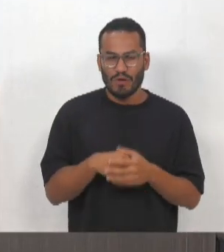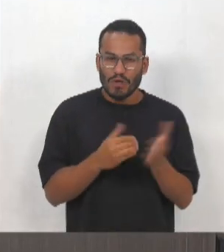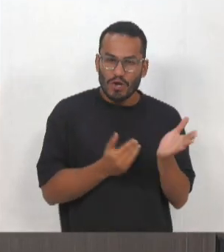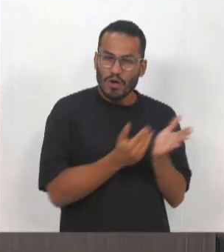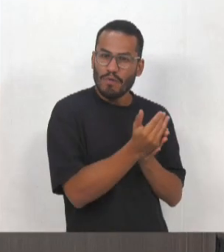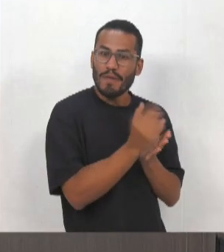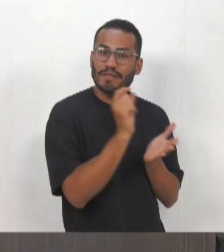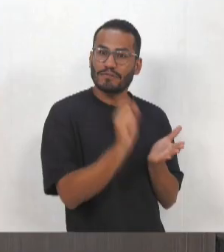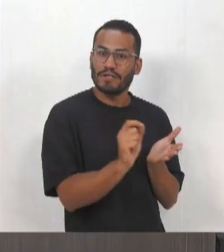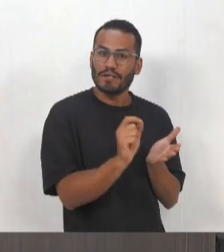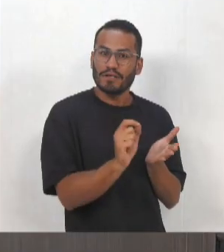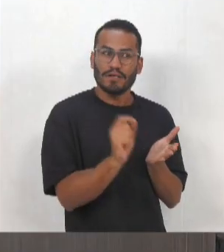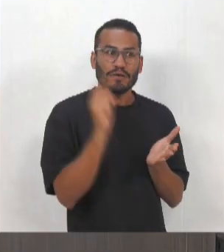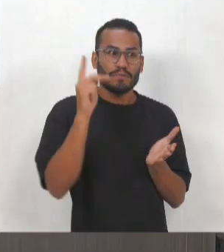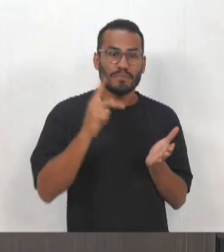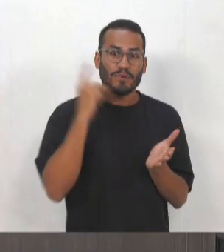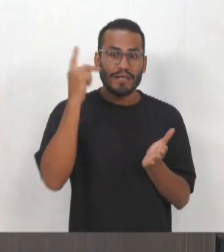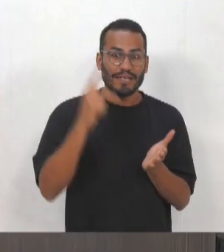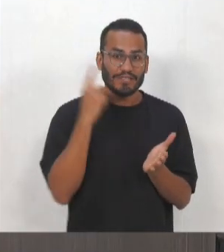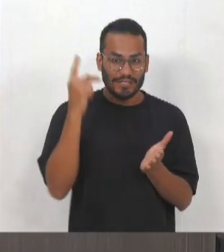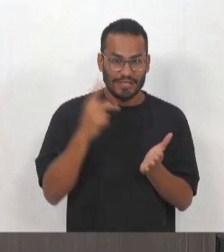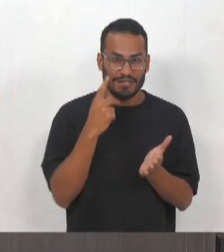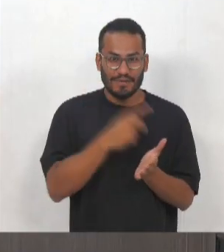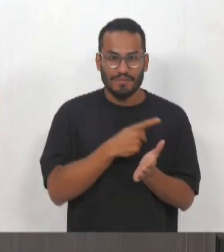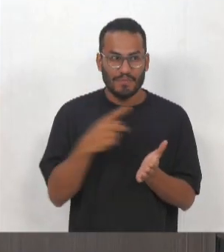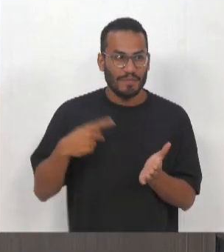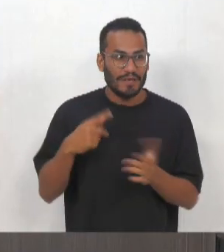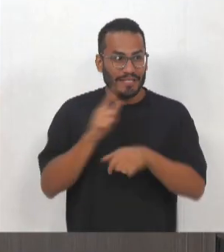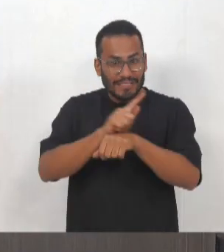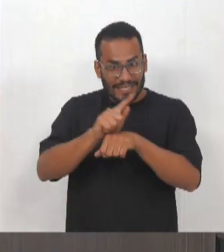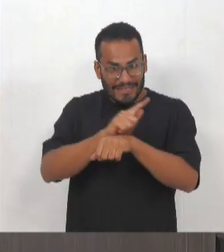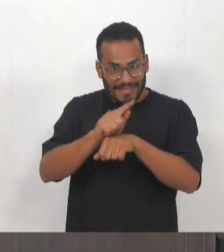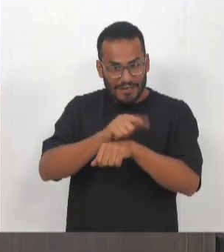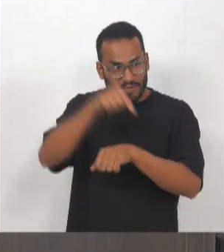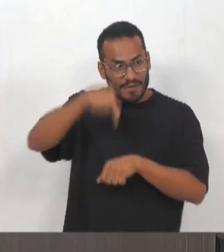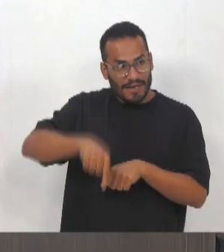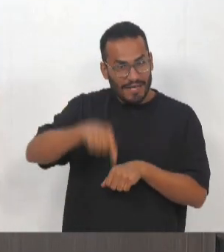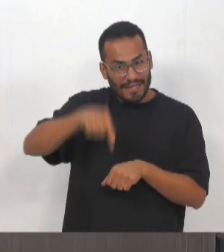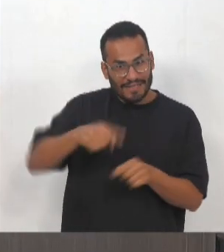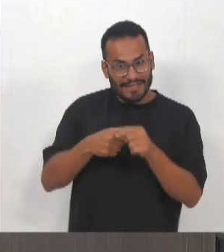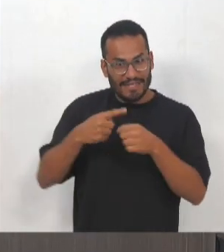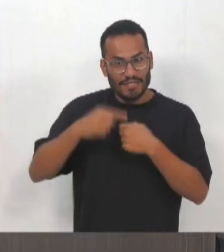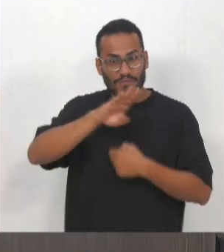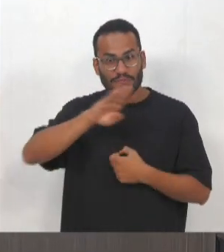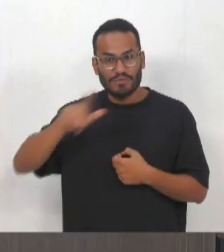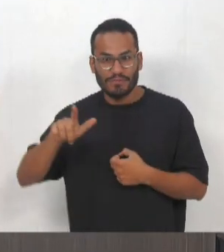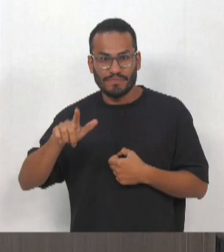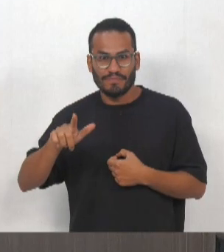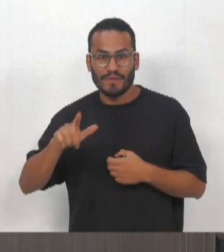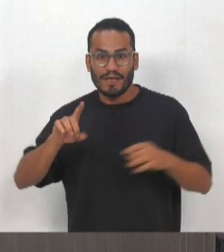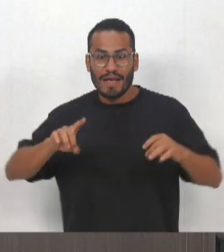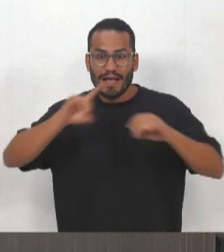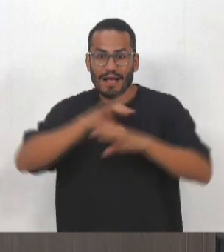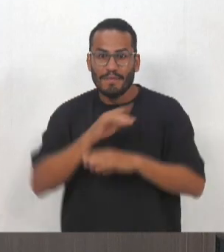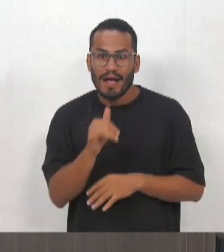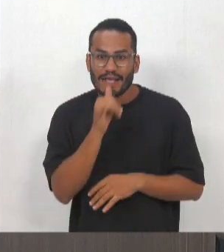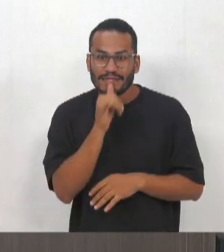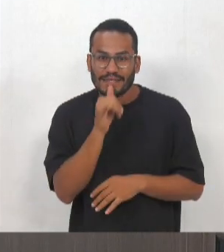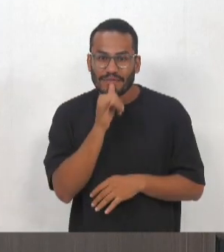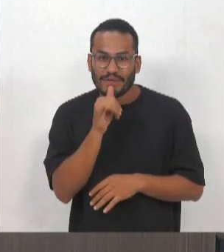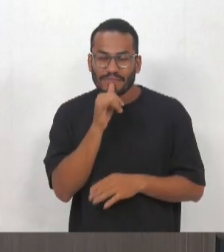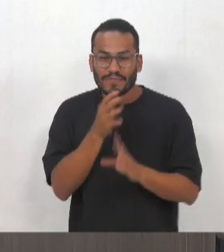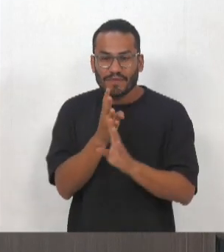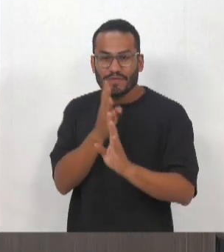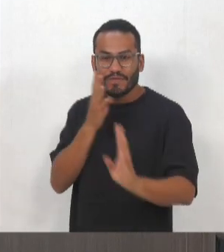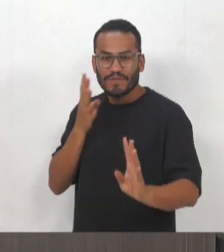começa com as políticas públicas e gestão aqui na cidade de Blumenau, de acabar, por exemplo, com a